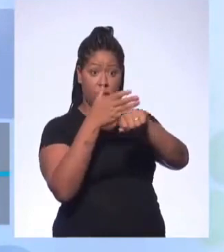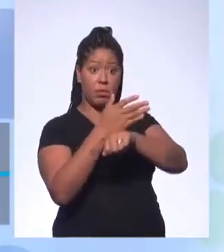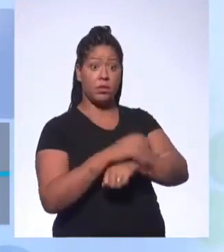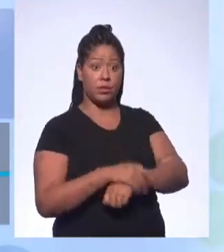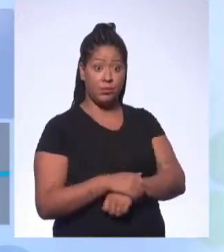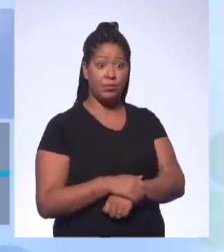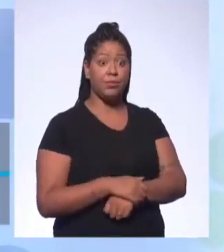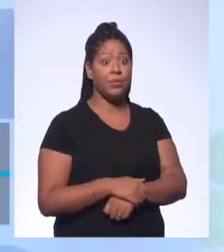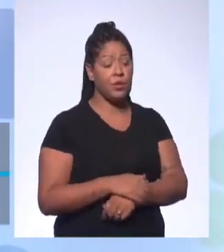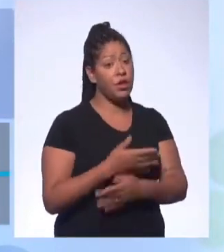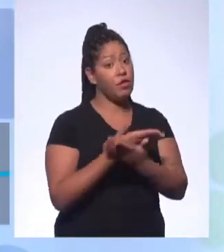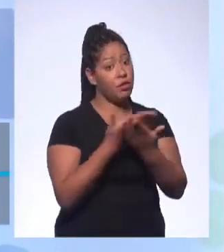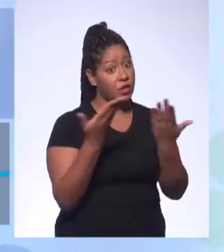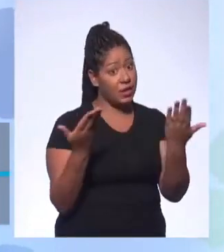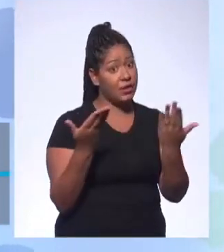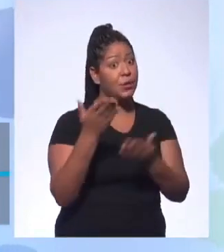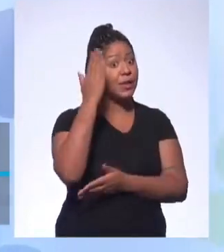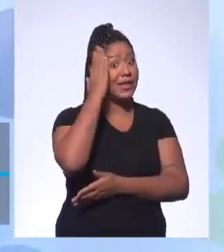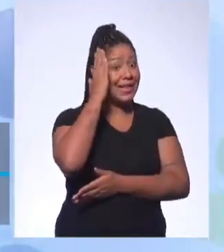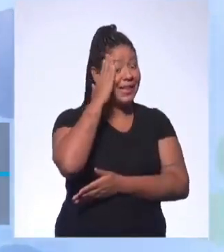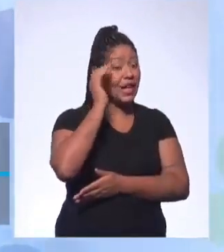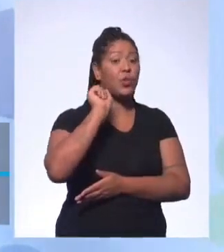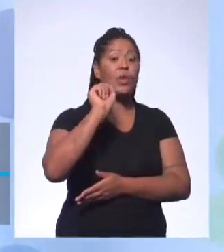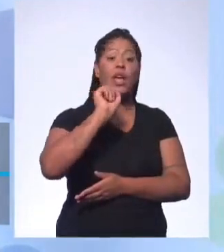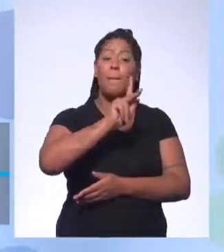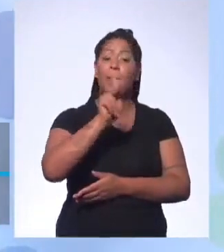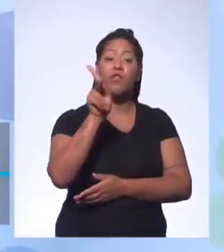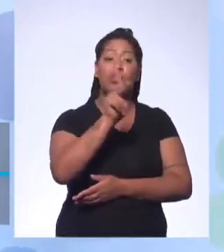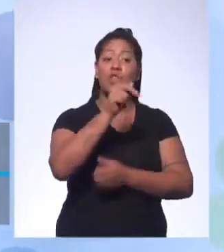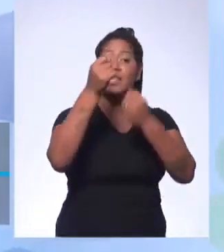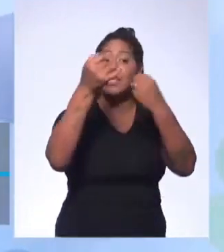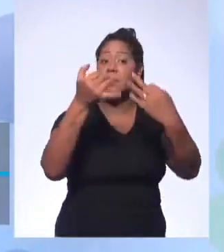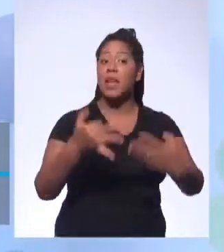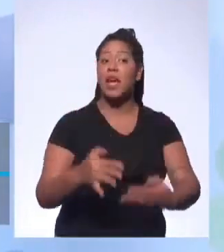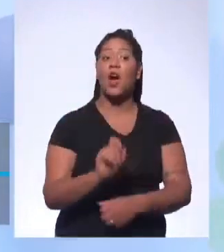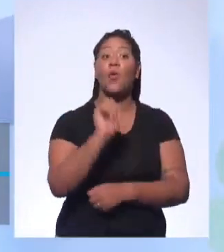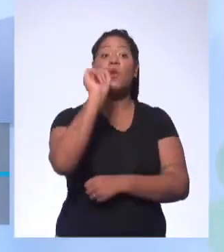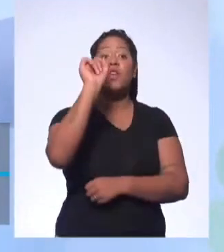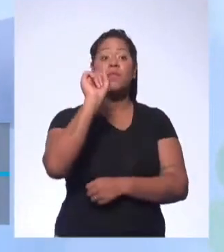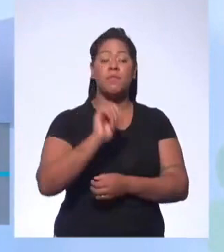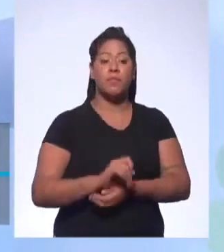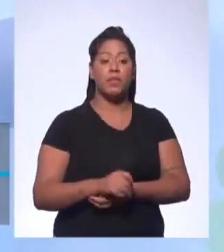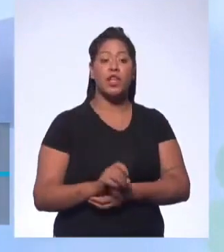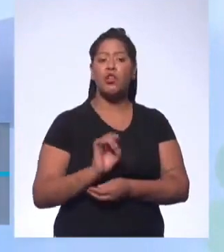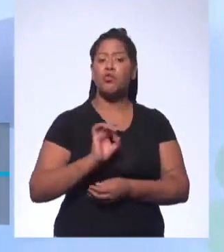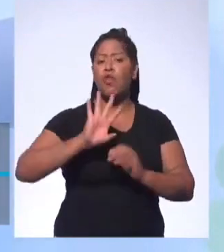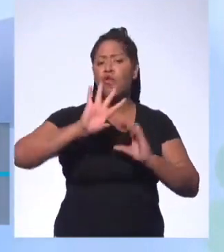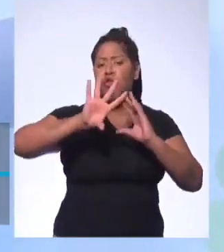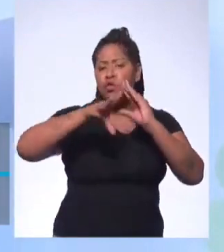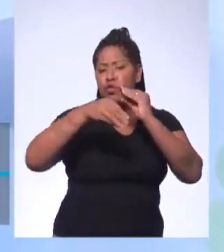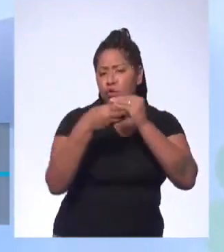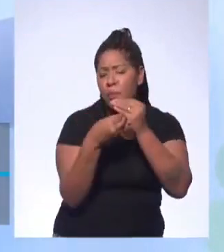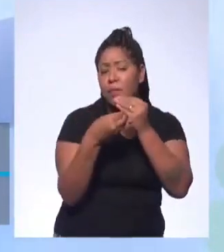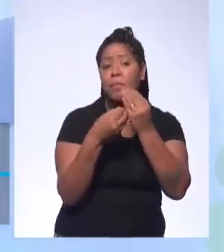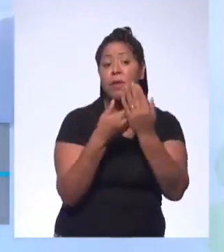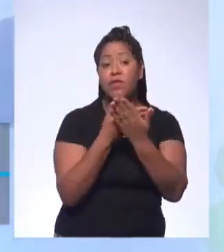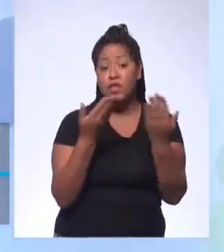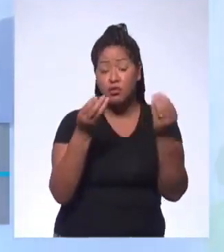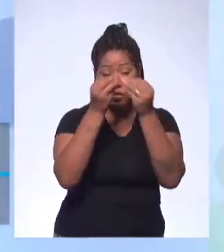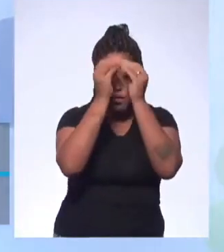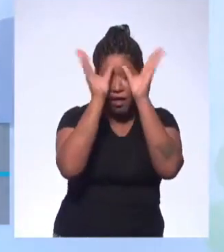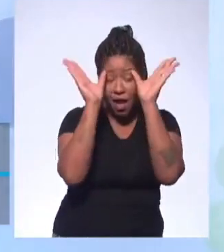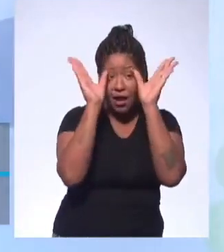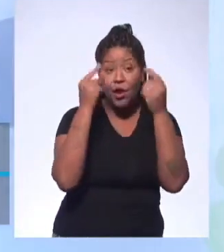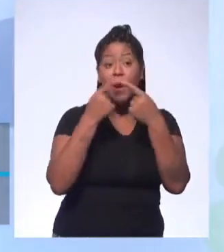está entendido da forma que a professora quis dizer, que é exatamente, só vou fazer um complemento, né, para aqueles que não ficou claro.